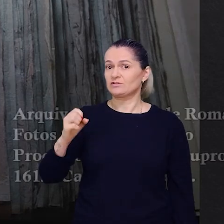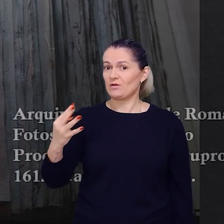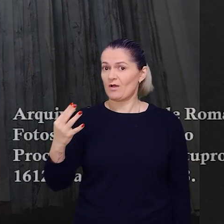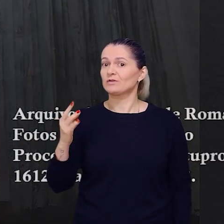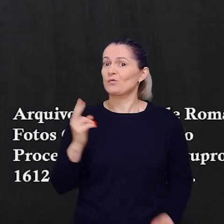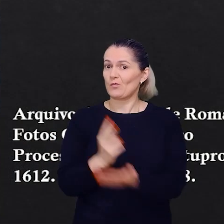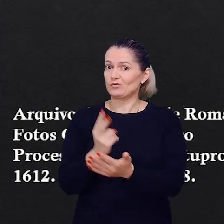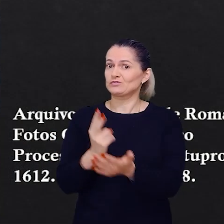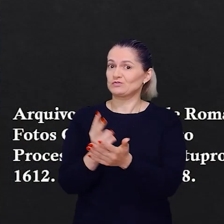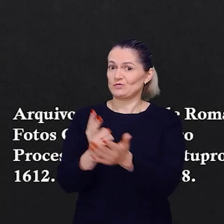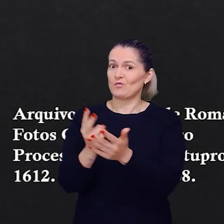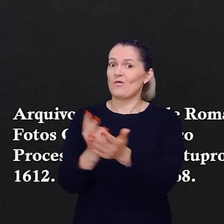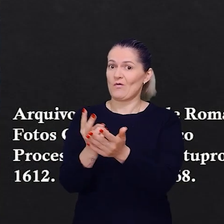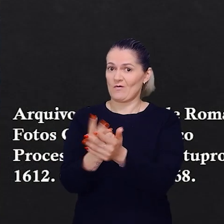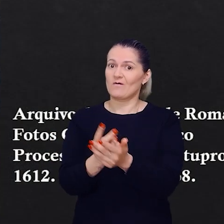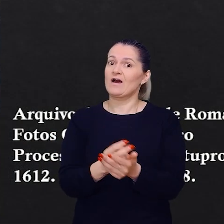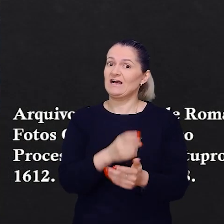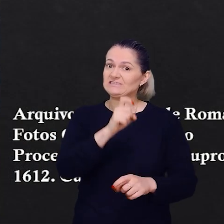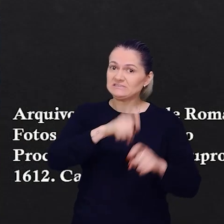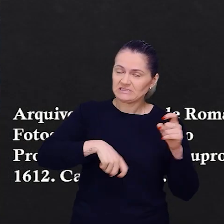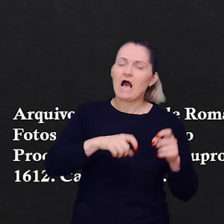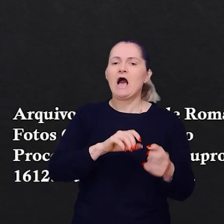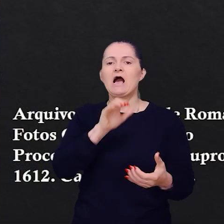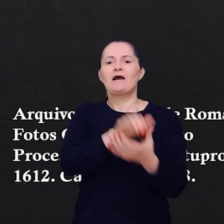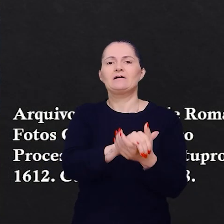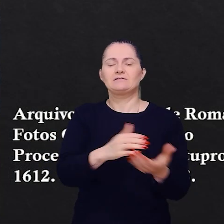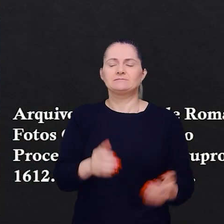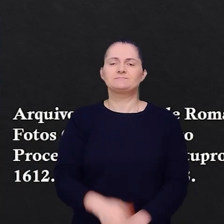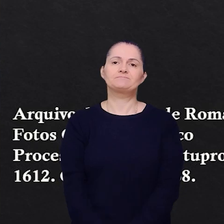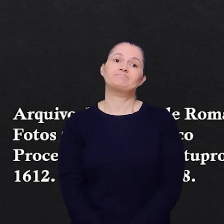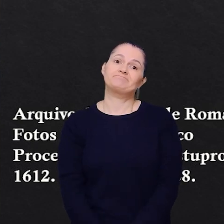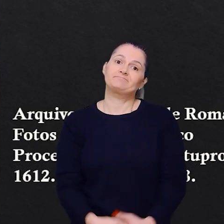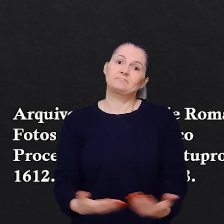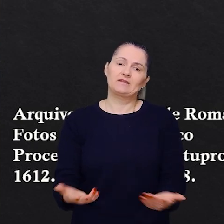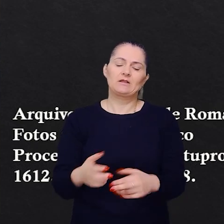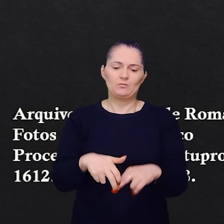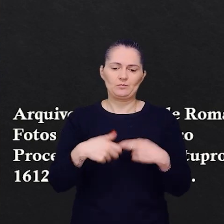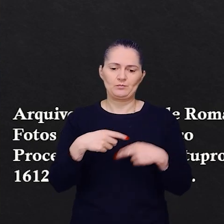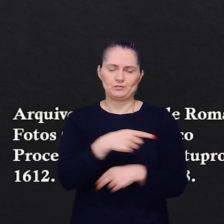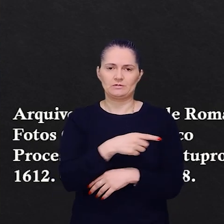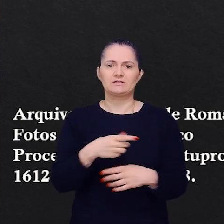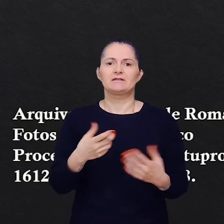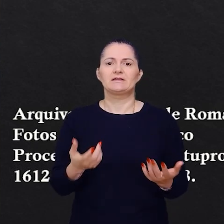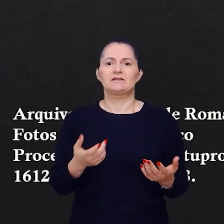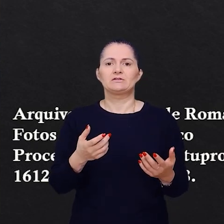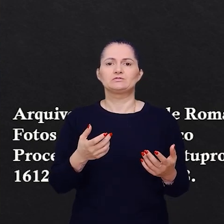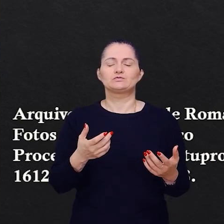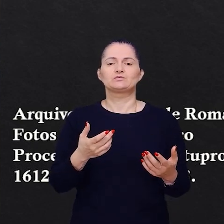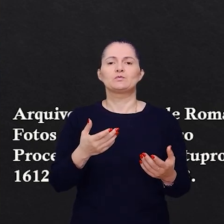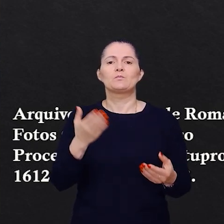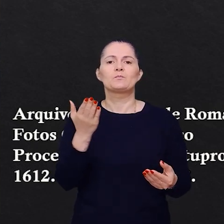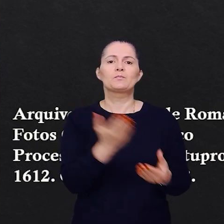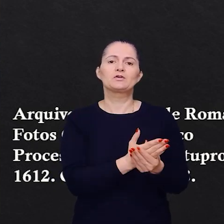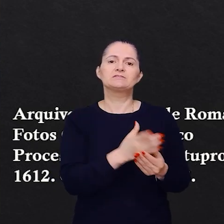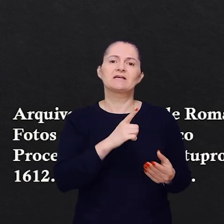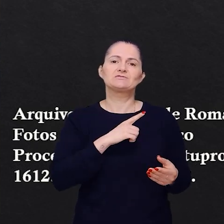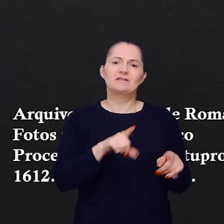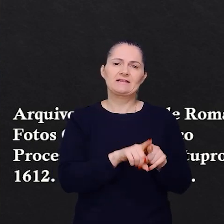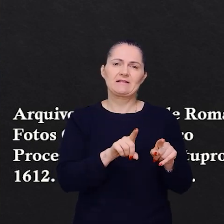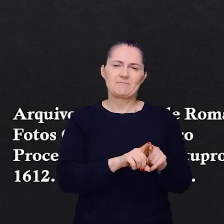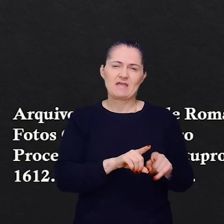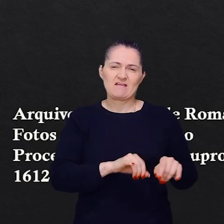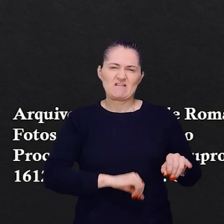1984. Então, durante esse processo, Artemísia ainda vai ser torturada, né, no que a gente chama de tortura